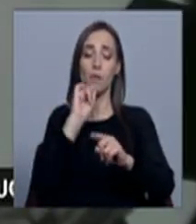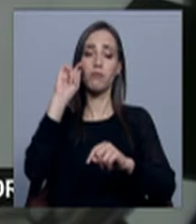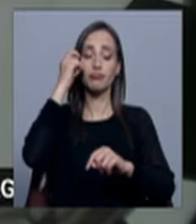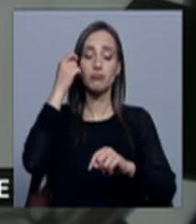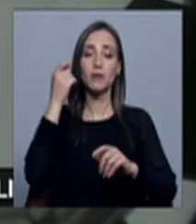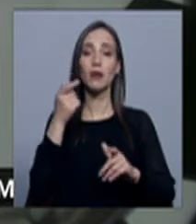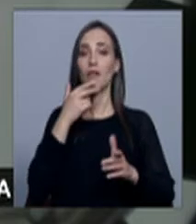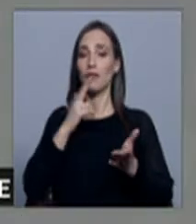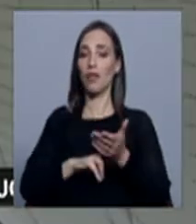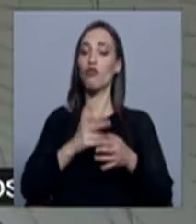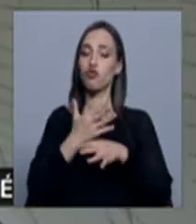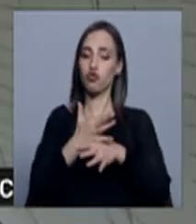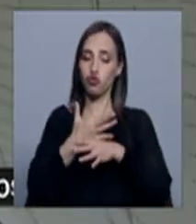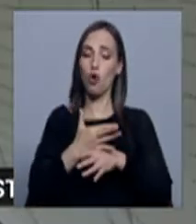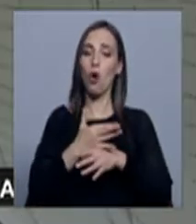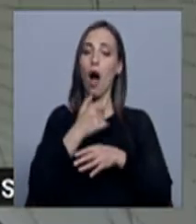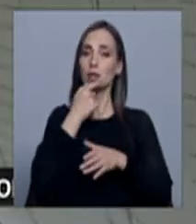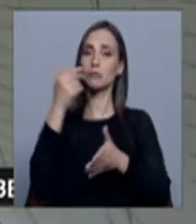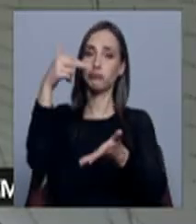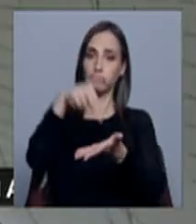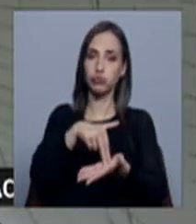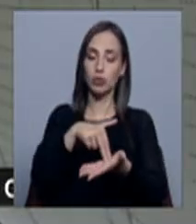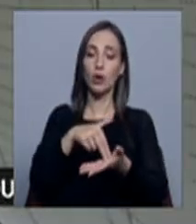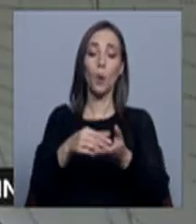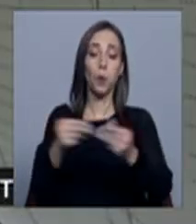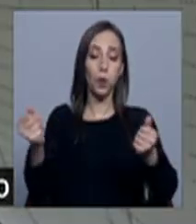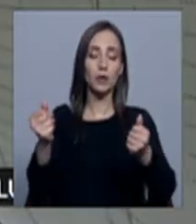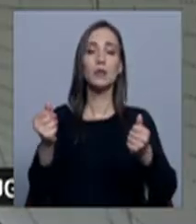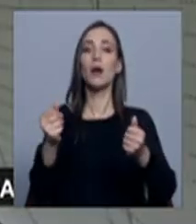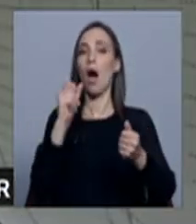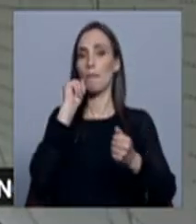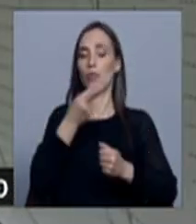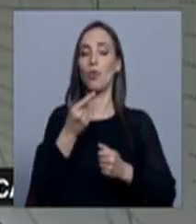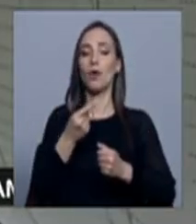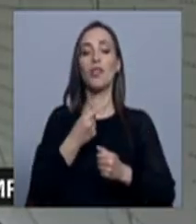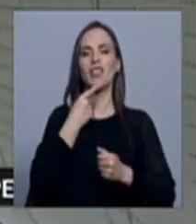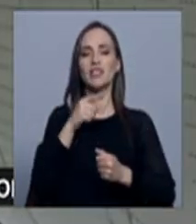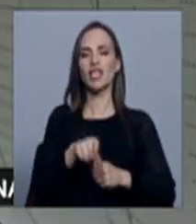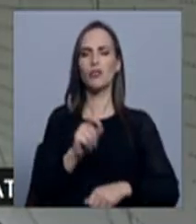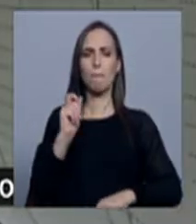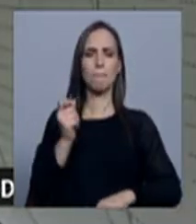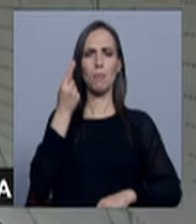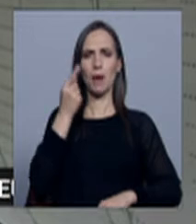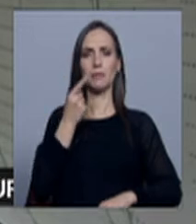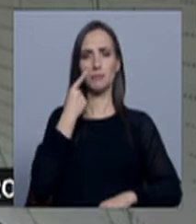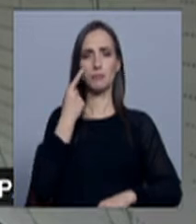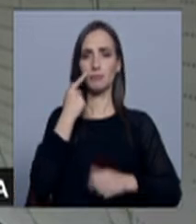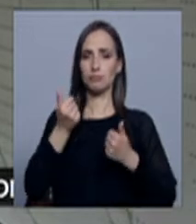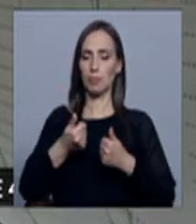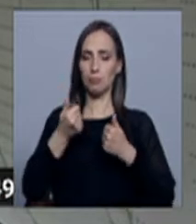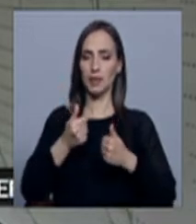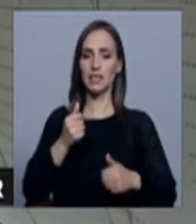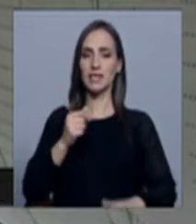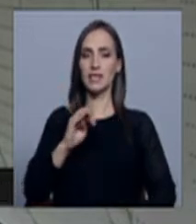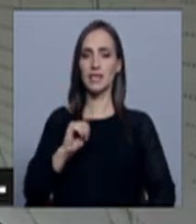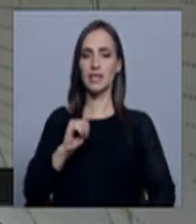facto, fogo quando aterrou, mas que foi rapidamente extinto, e para todos os efeitos. Este foi o primeiro teste com um sucesso da Starship até